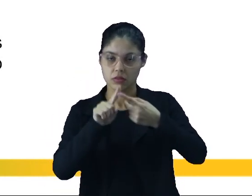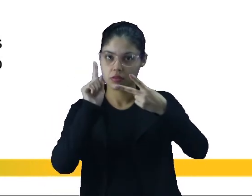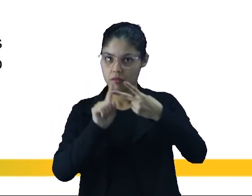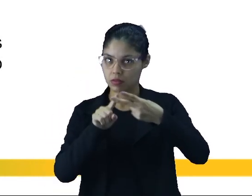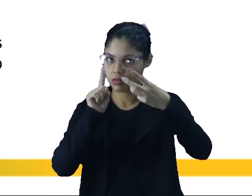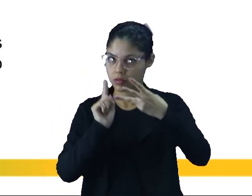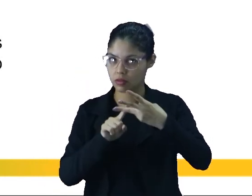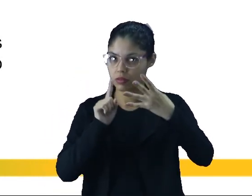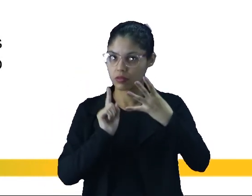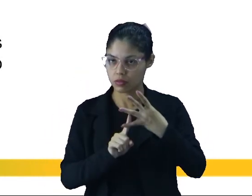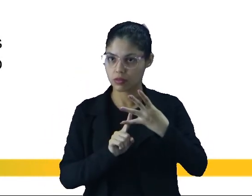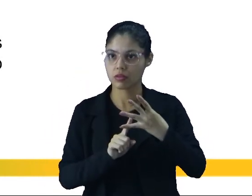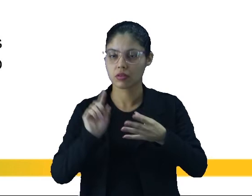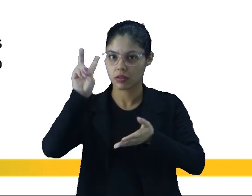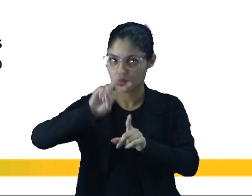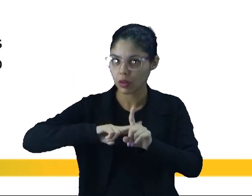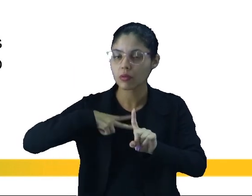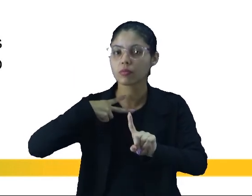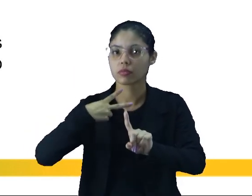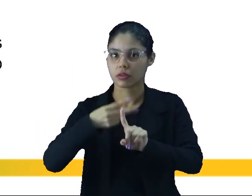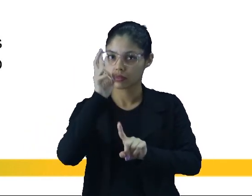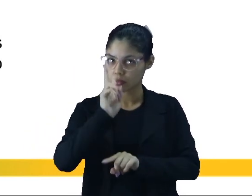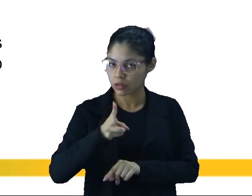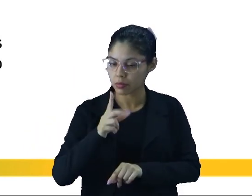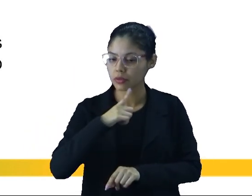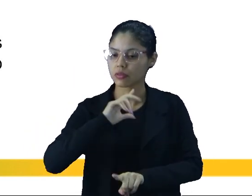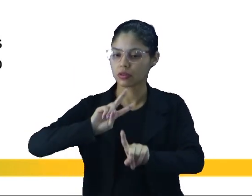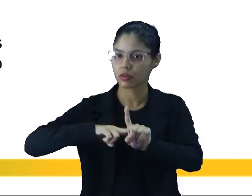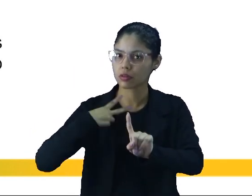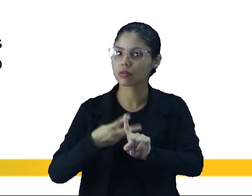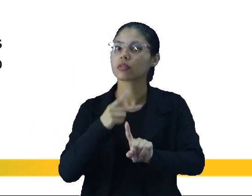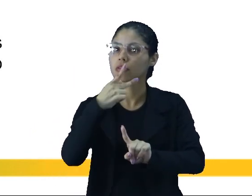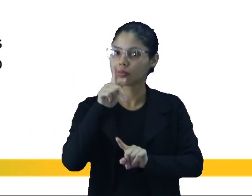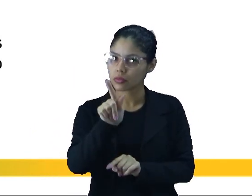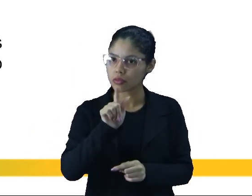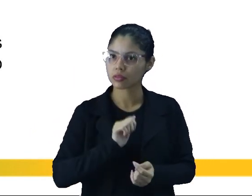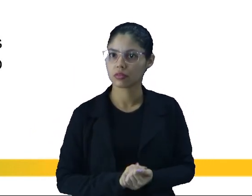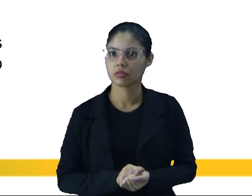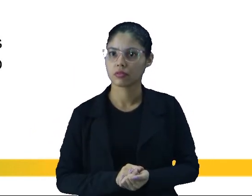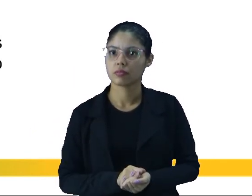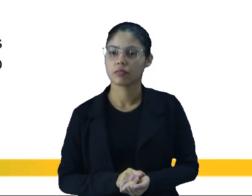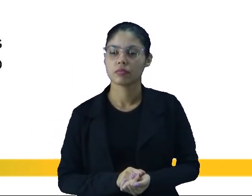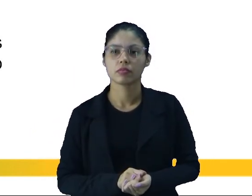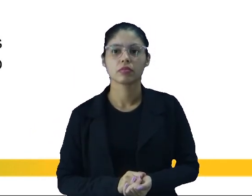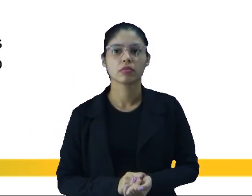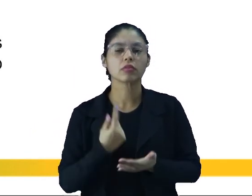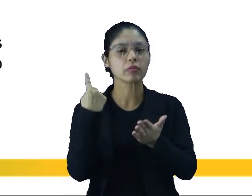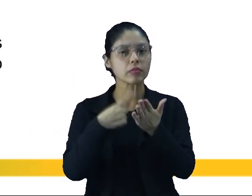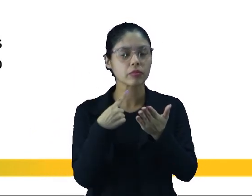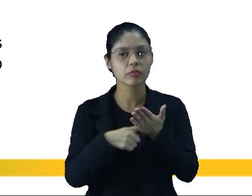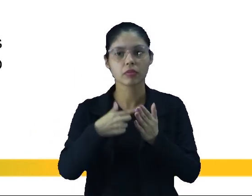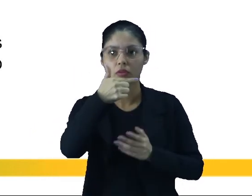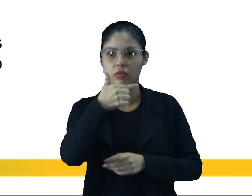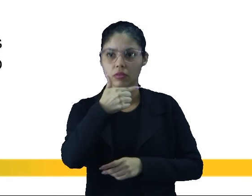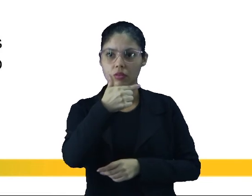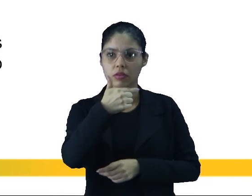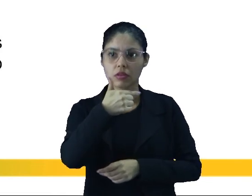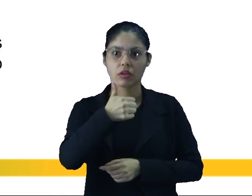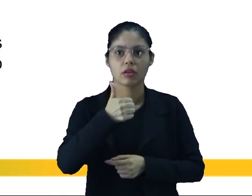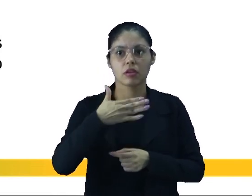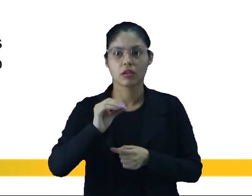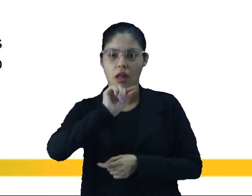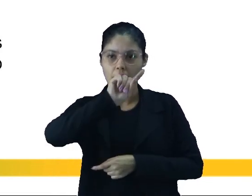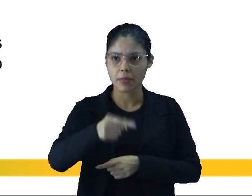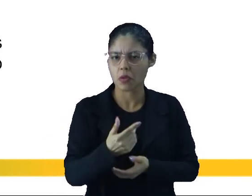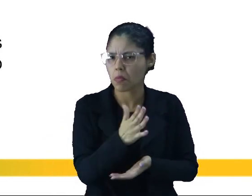depois 2, depois 4. Está dobrando. Sempre que estiver dobrando, é uma PG. Tá? Considerando que 2 elevado a 10 é igual a